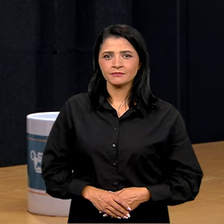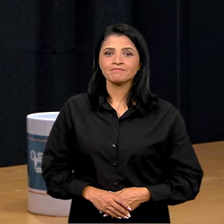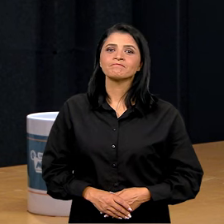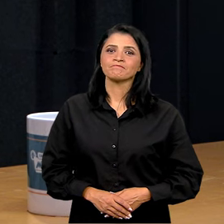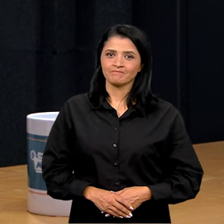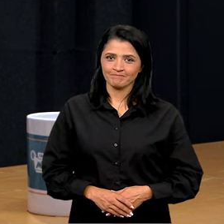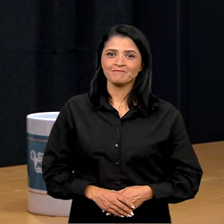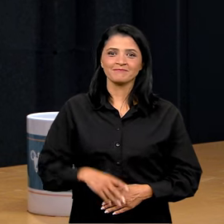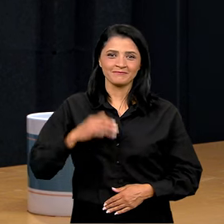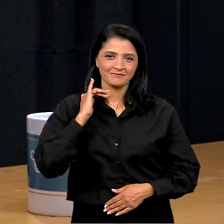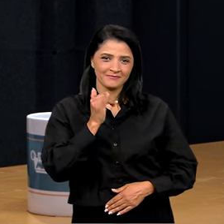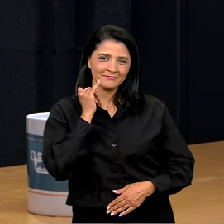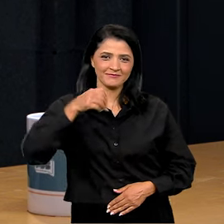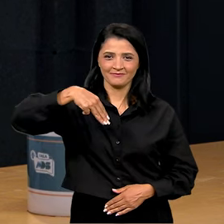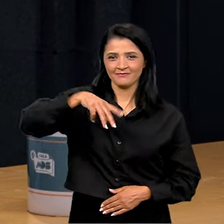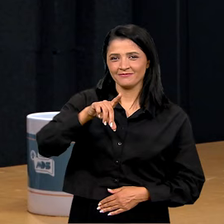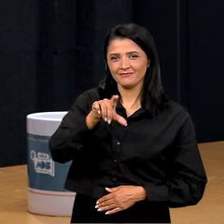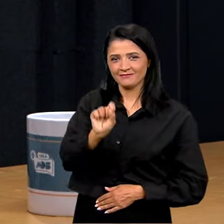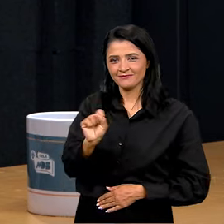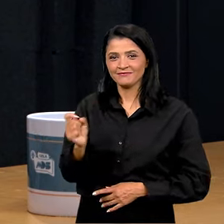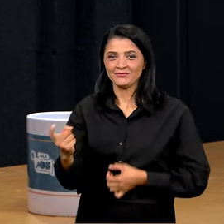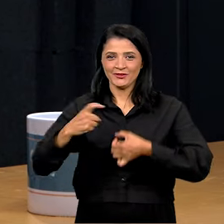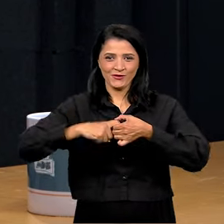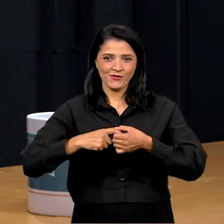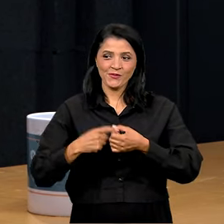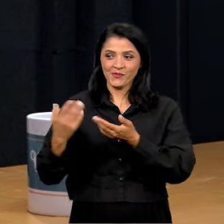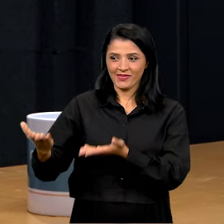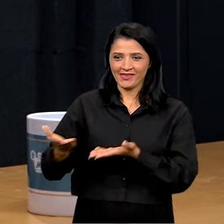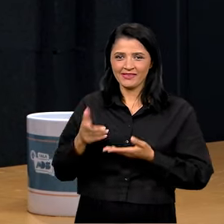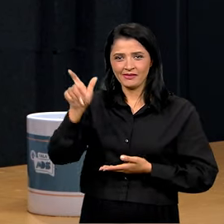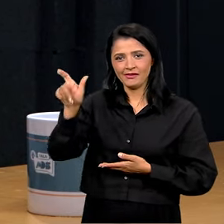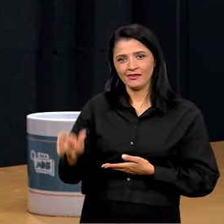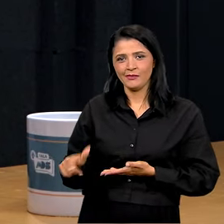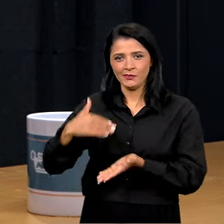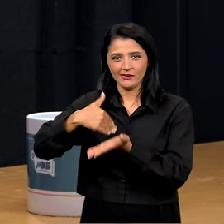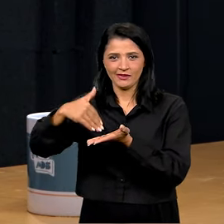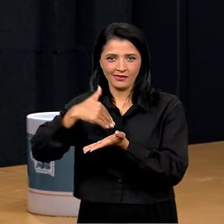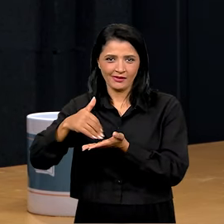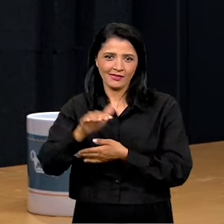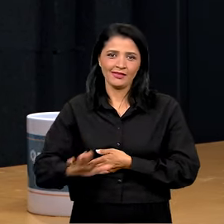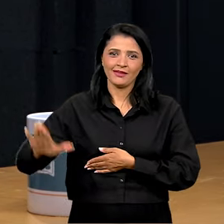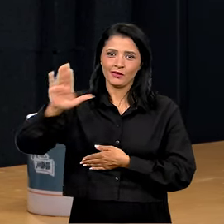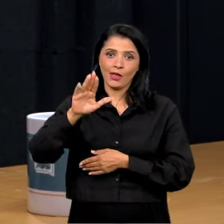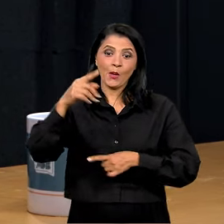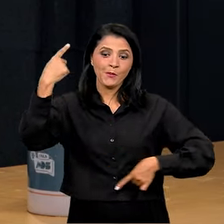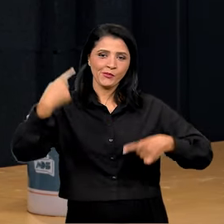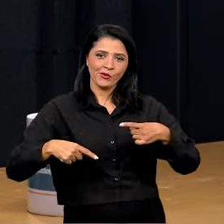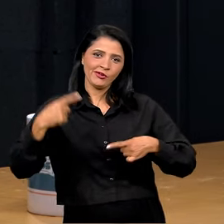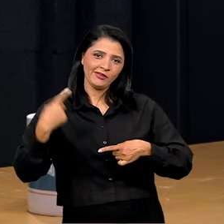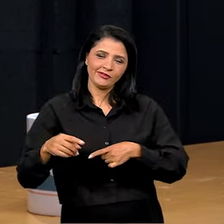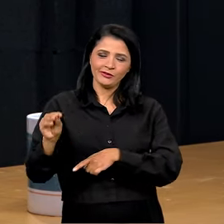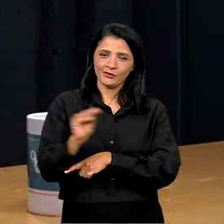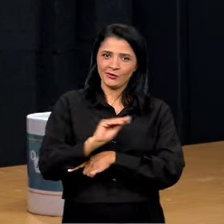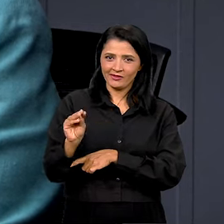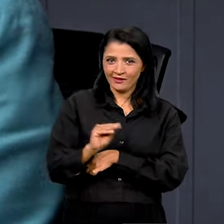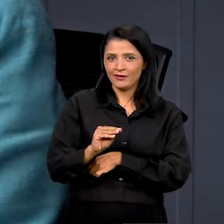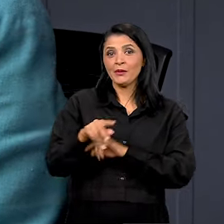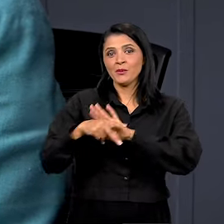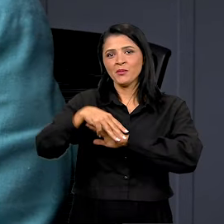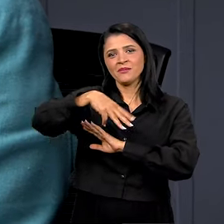o fala MDS está de volta e recebo hoje a secretária Nacional da política de cuidados e família do